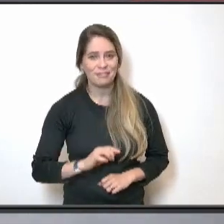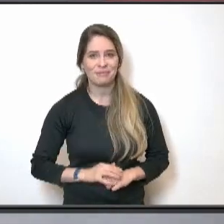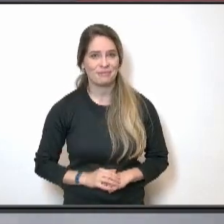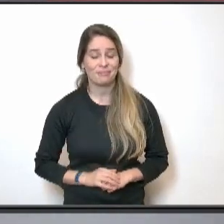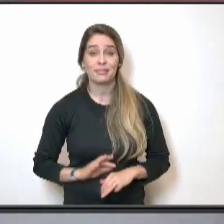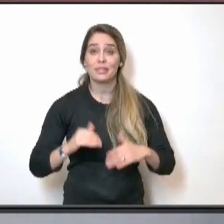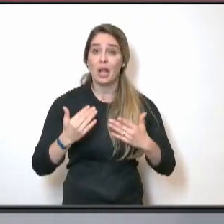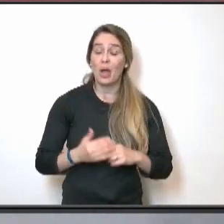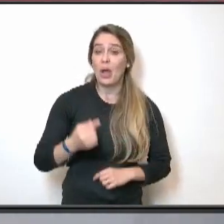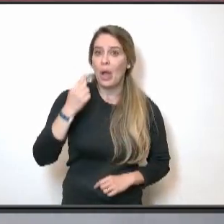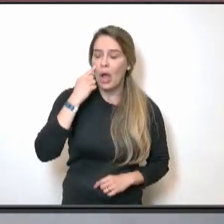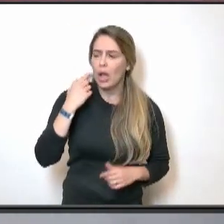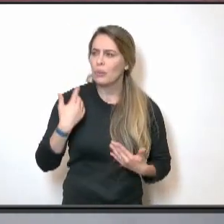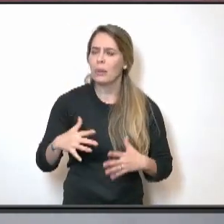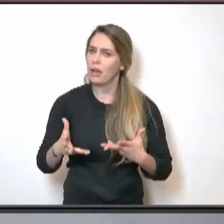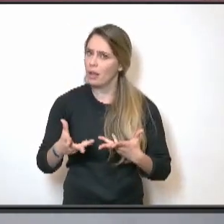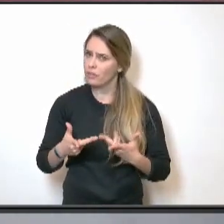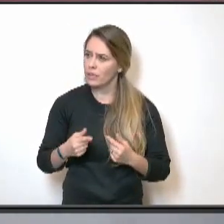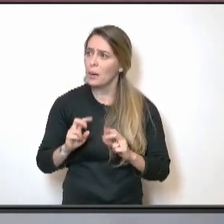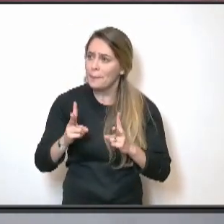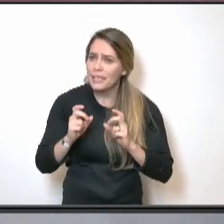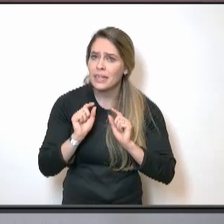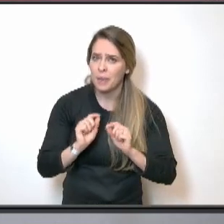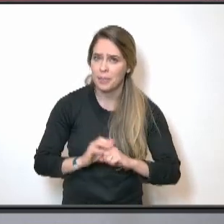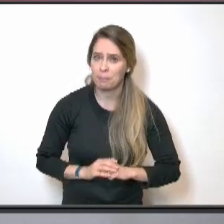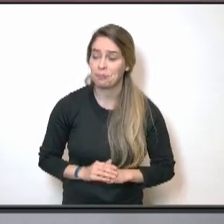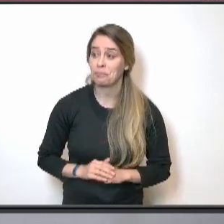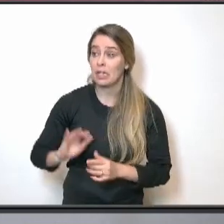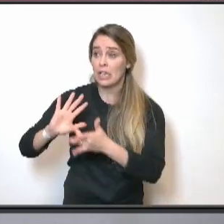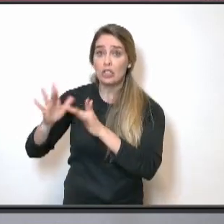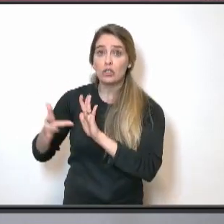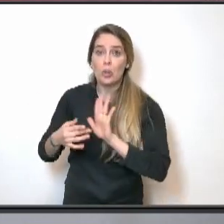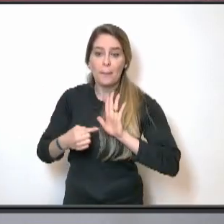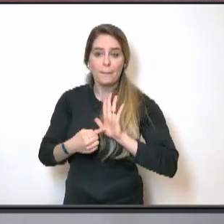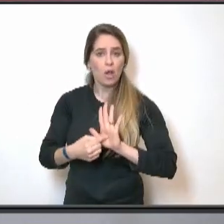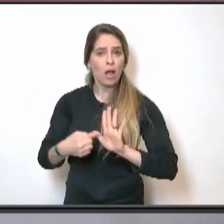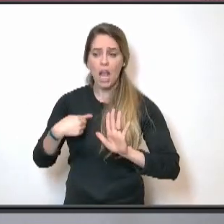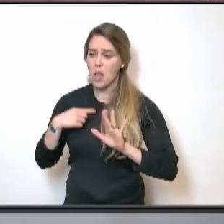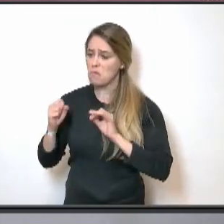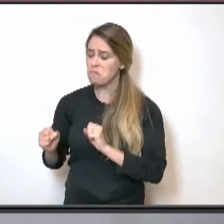E olha que coisa tremenda. Ele revela que ele tem o mesmo poder.